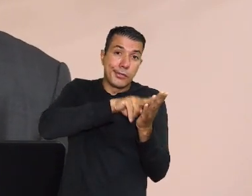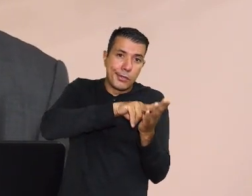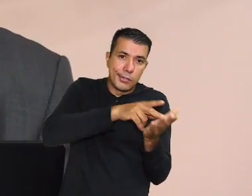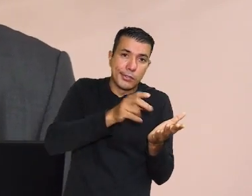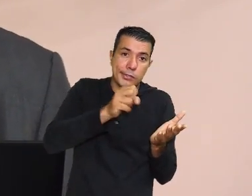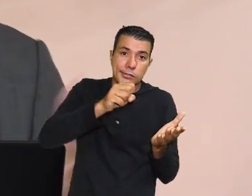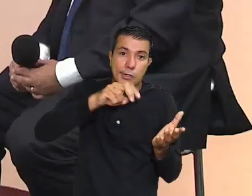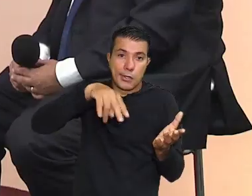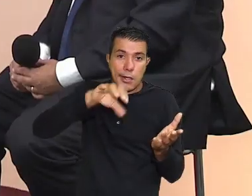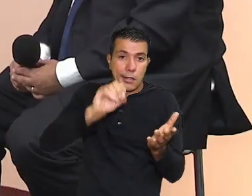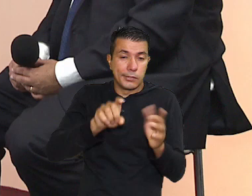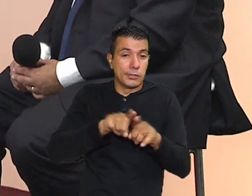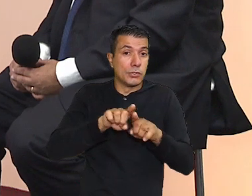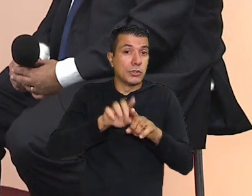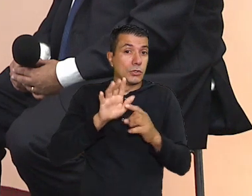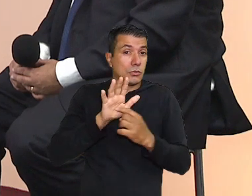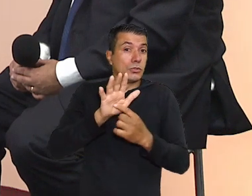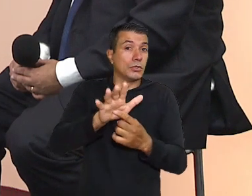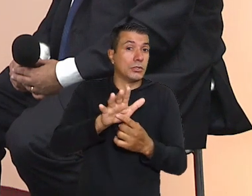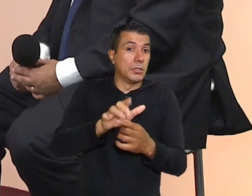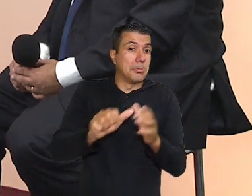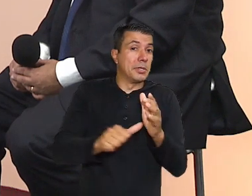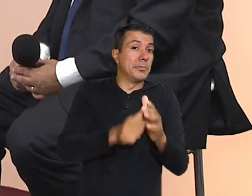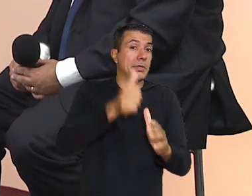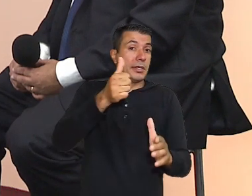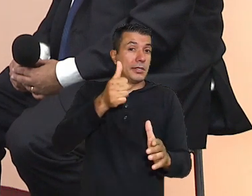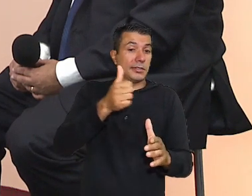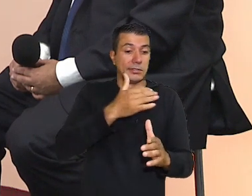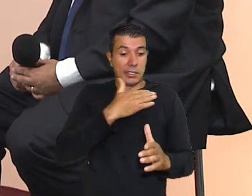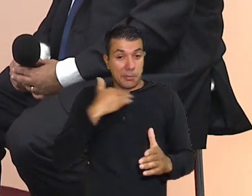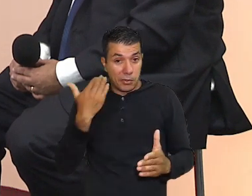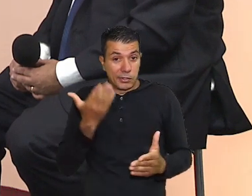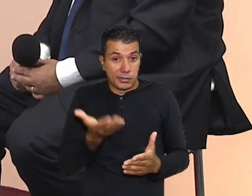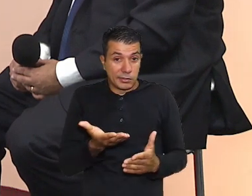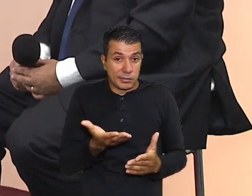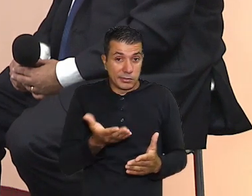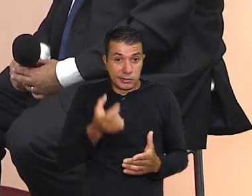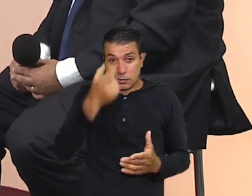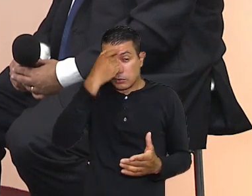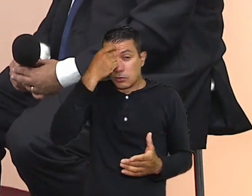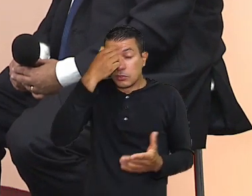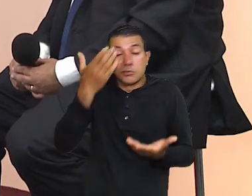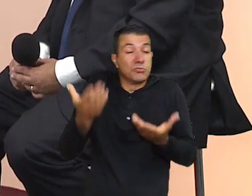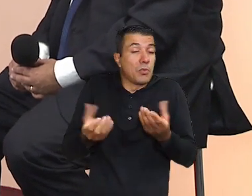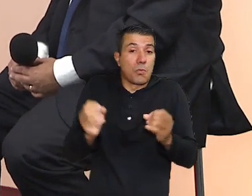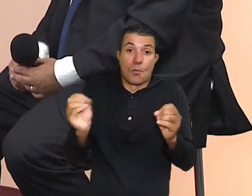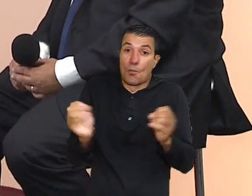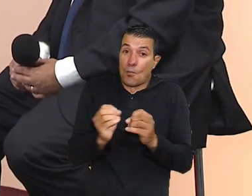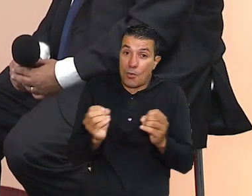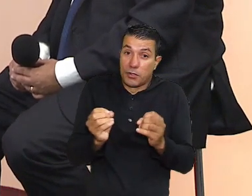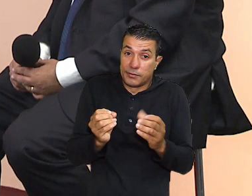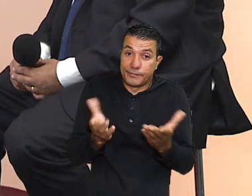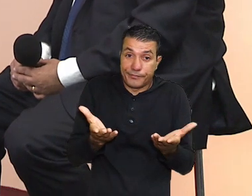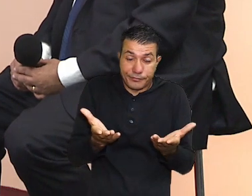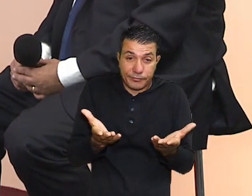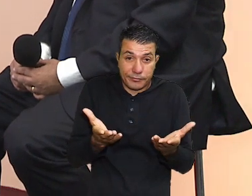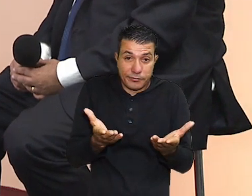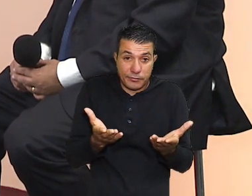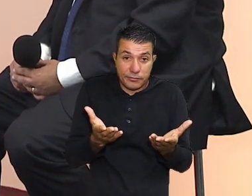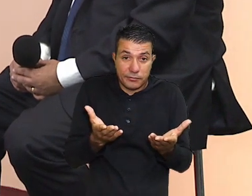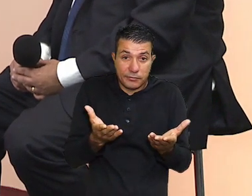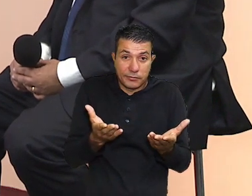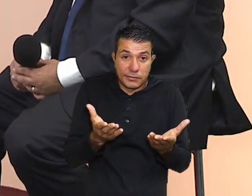entender pelo menos 3 coisas, só reforçando, viu, pastor? Primeiro, que se está morta, está inconsciente do que passa ao redor. E também está